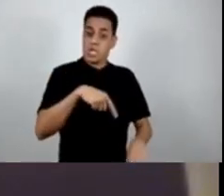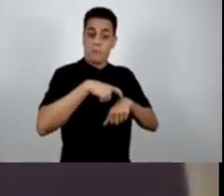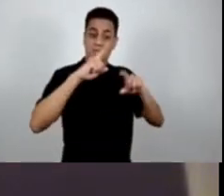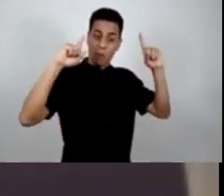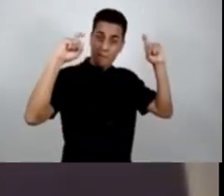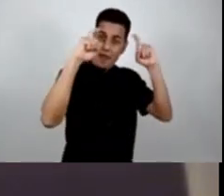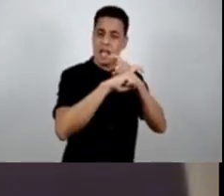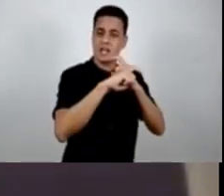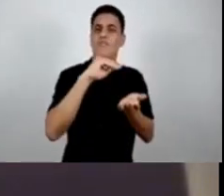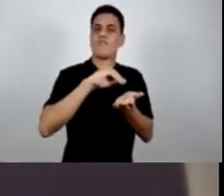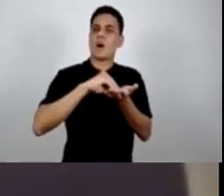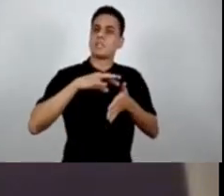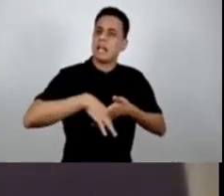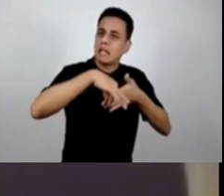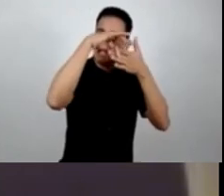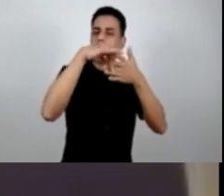liderança clara, com pessoas